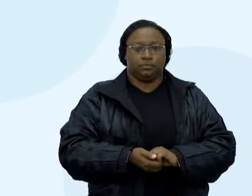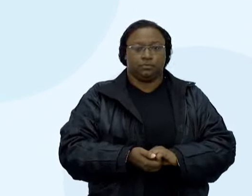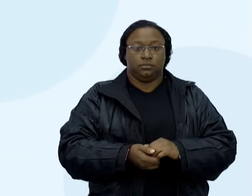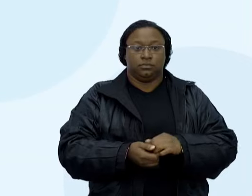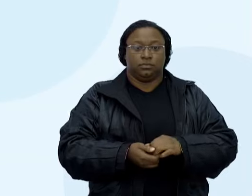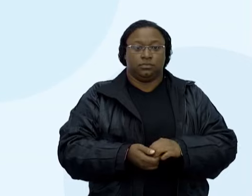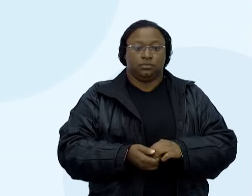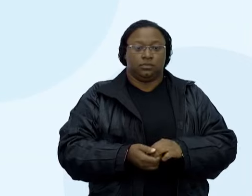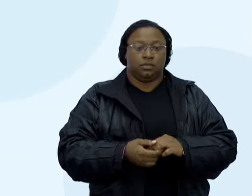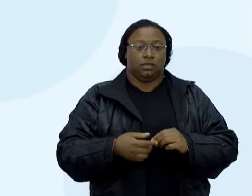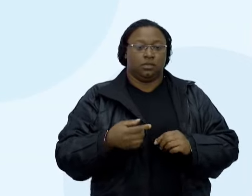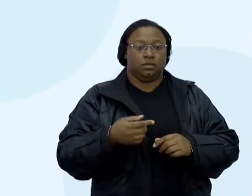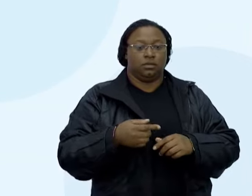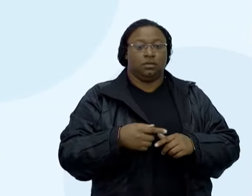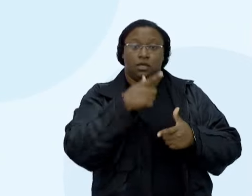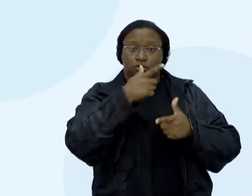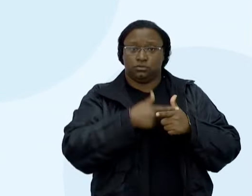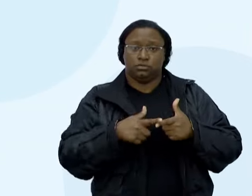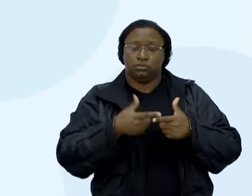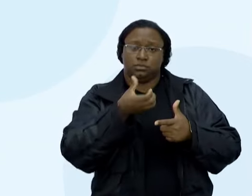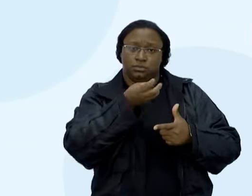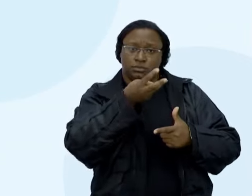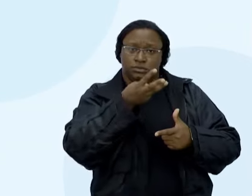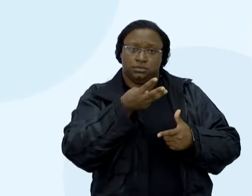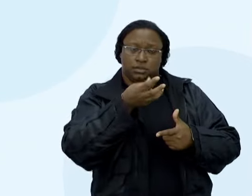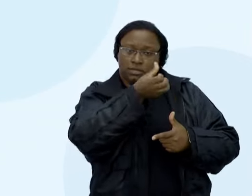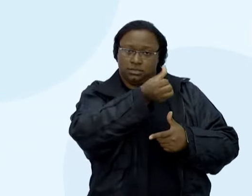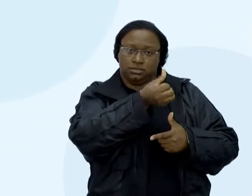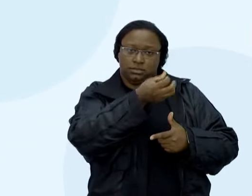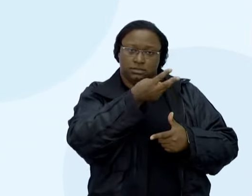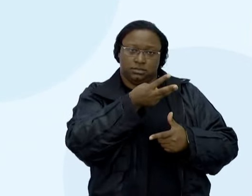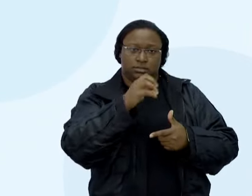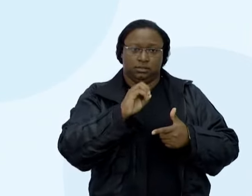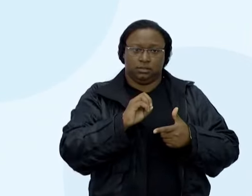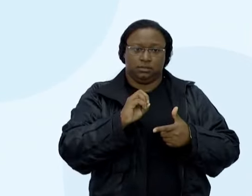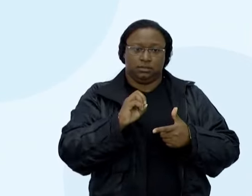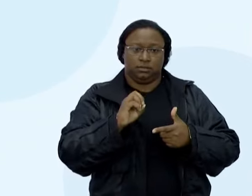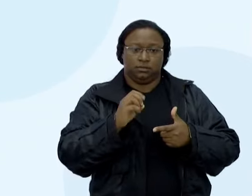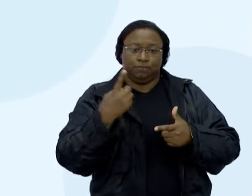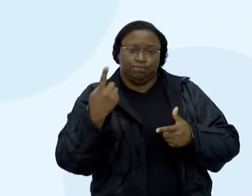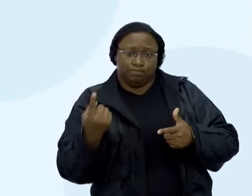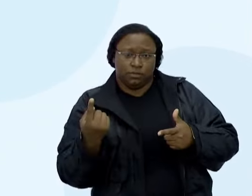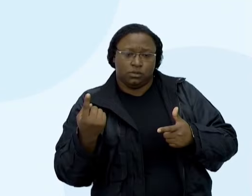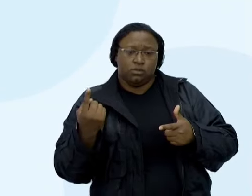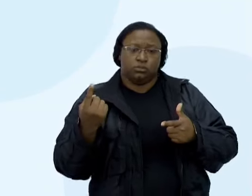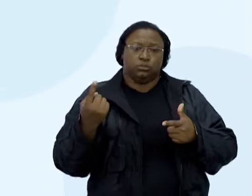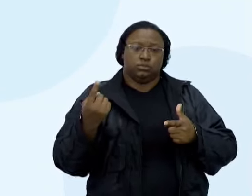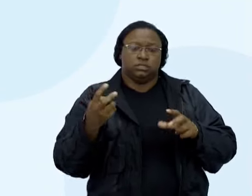dividido por 630 vai dar 1. Vai dar 50 dividido por